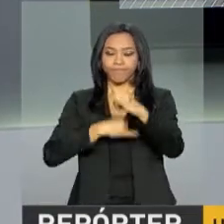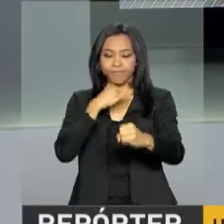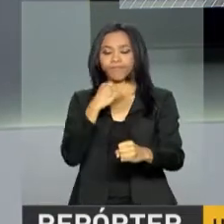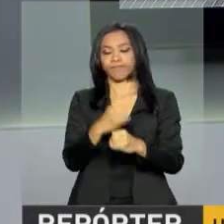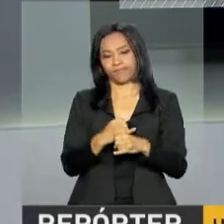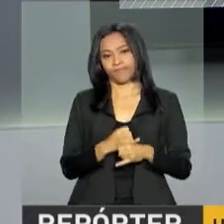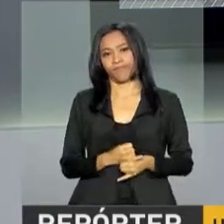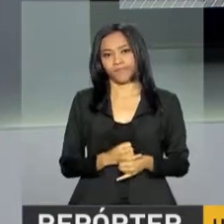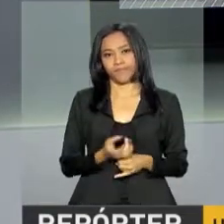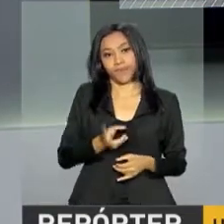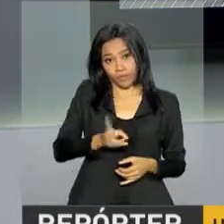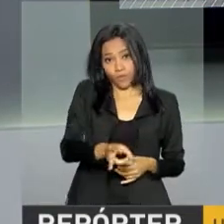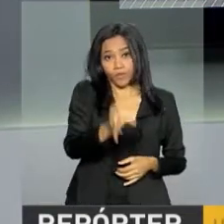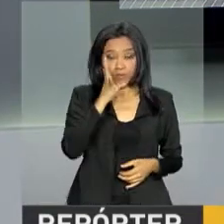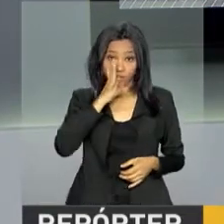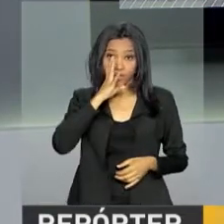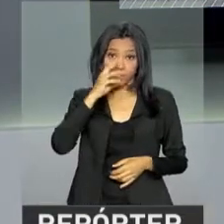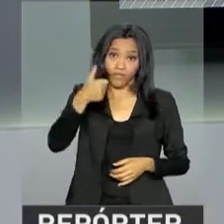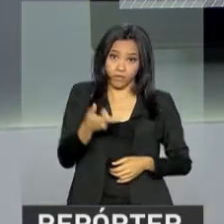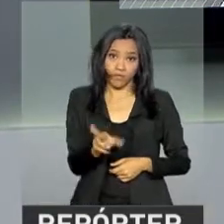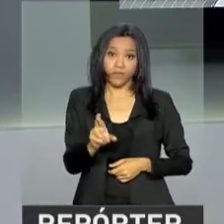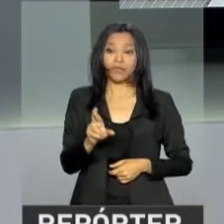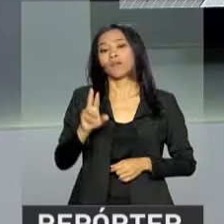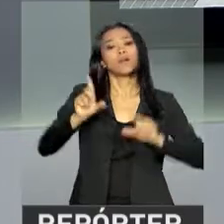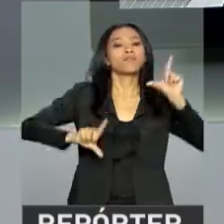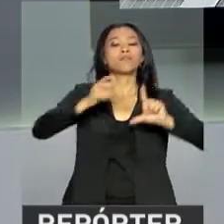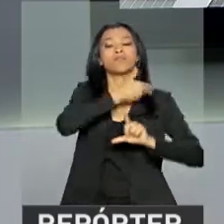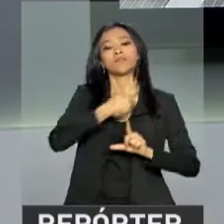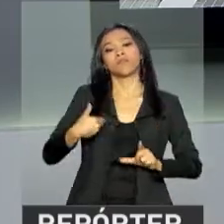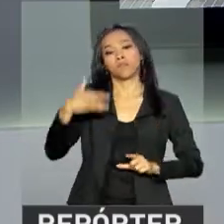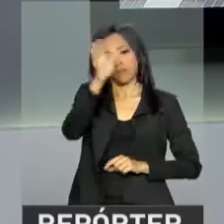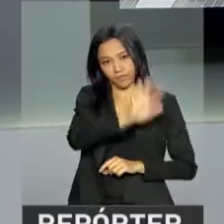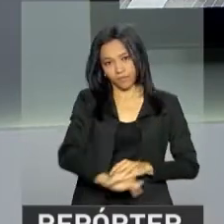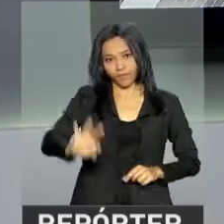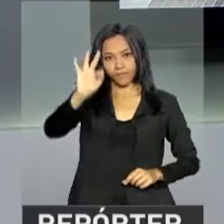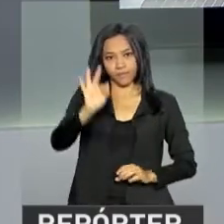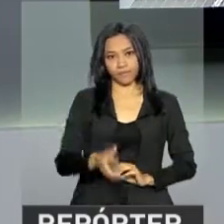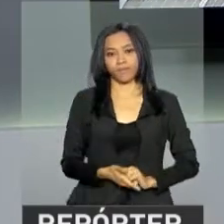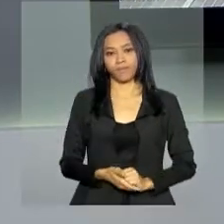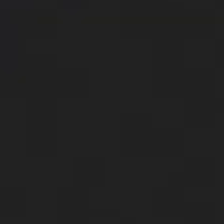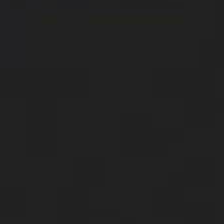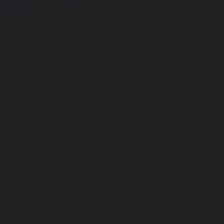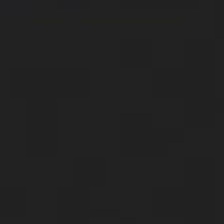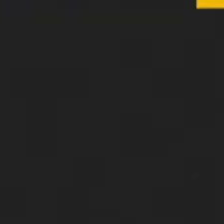nbr na internet continue com a gente na nbr a tv do governo federal